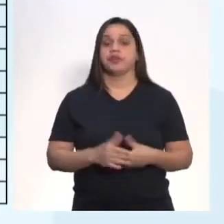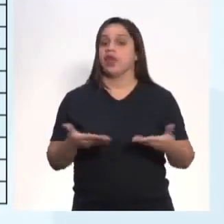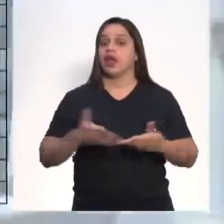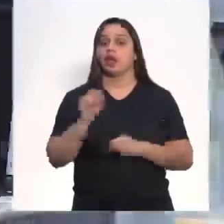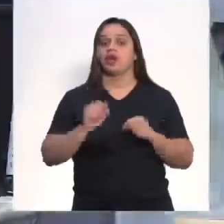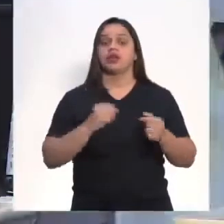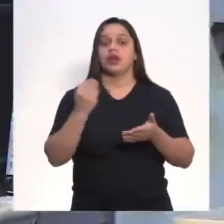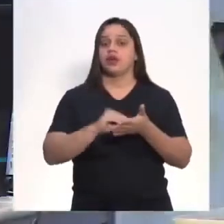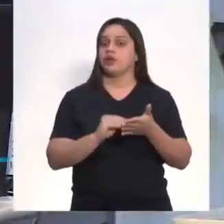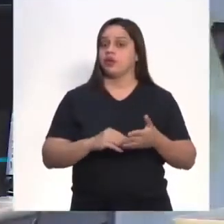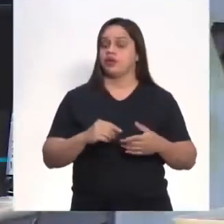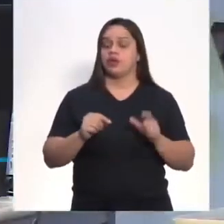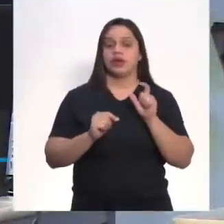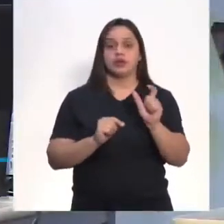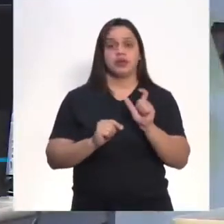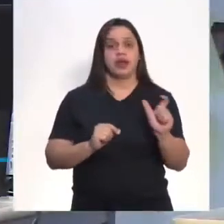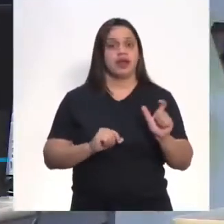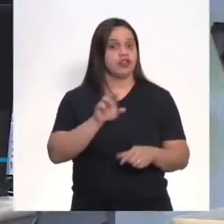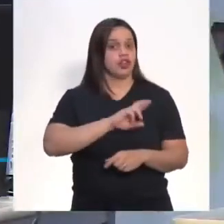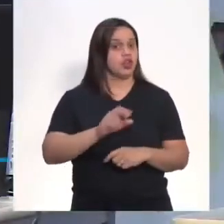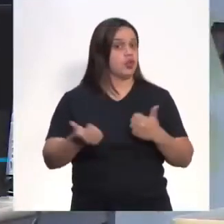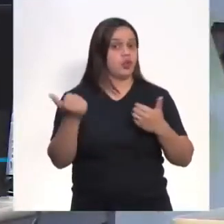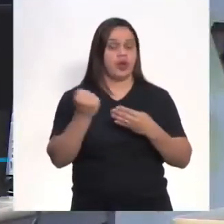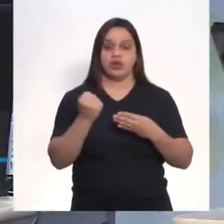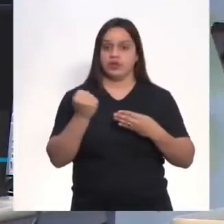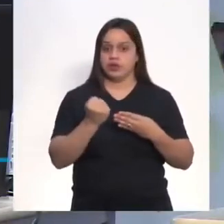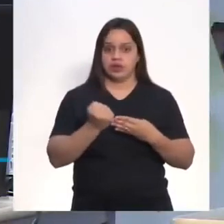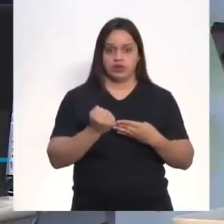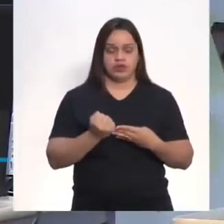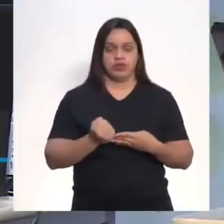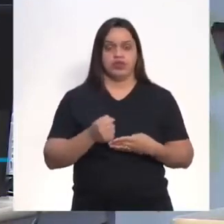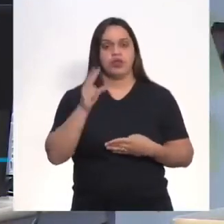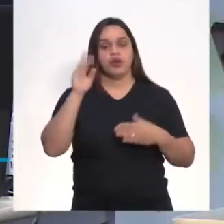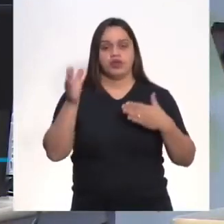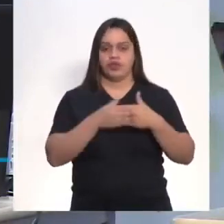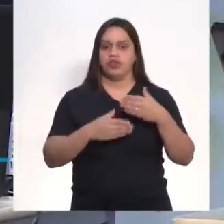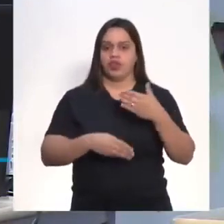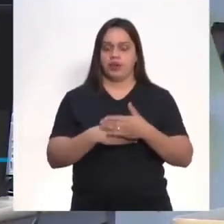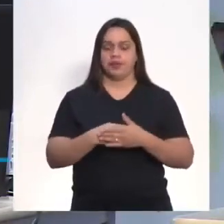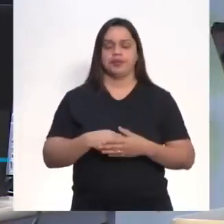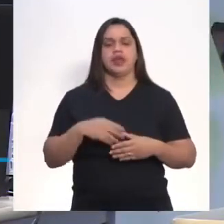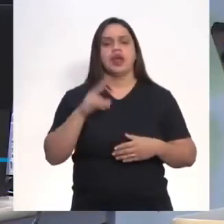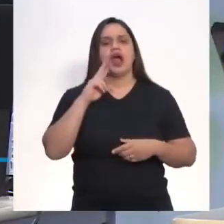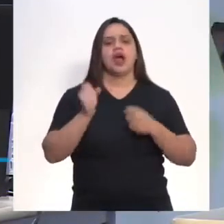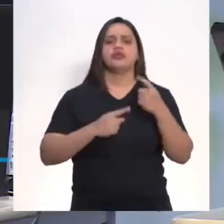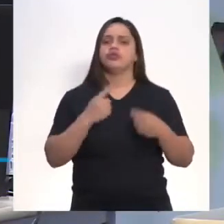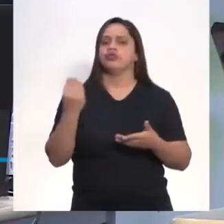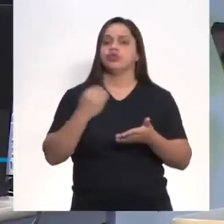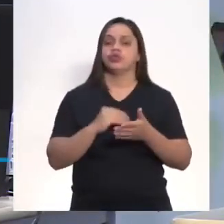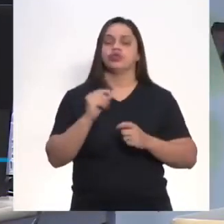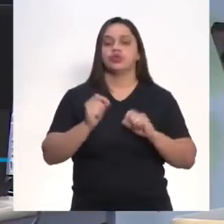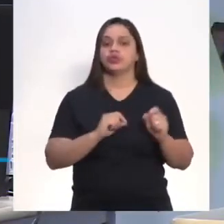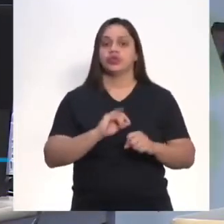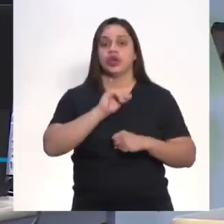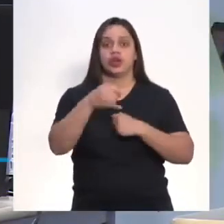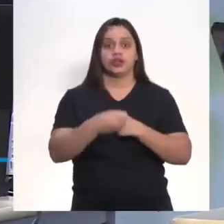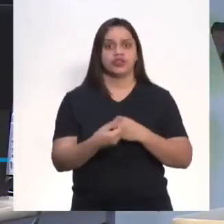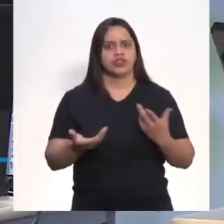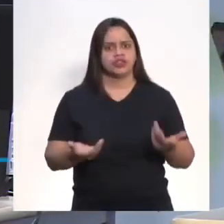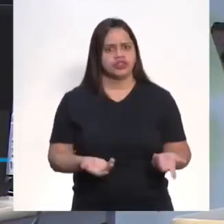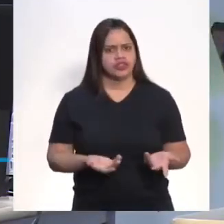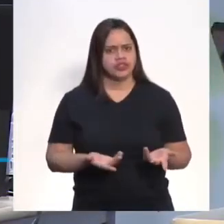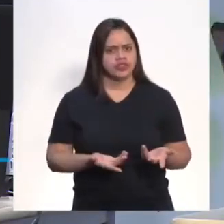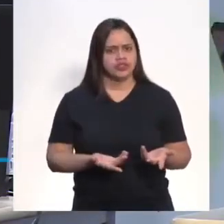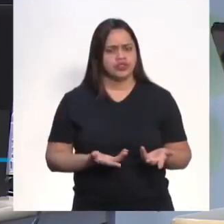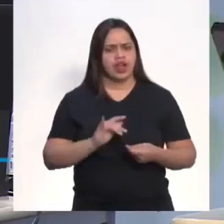colocando palavras que não são substantivos. Pode fechar o chat. Alguns estão colocando adjetivos, Mônica.